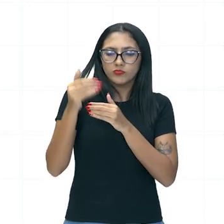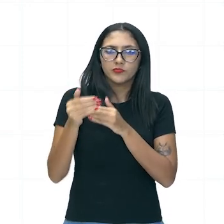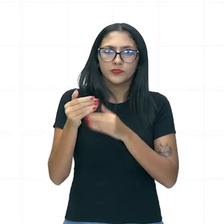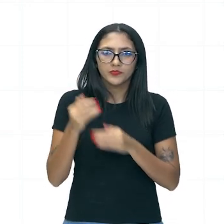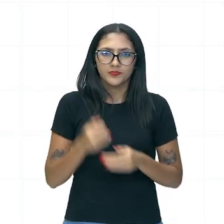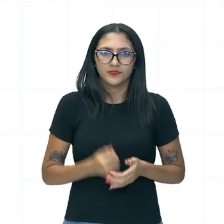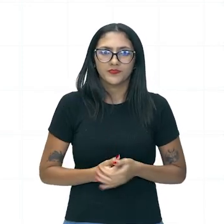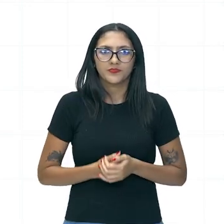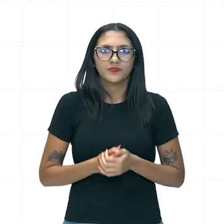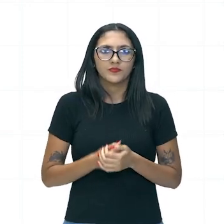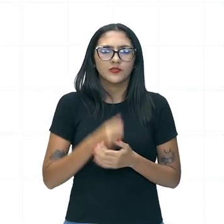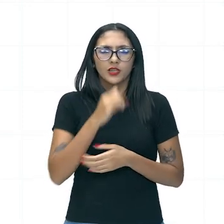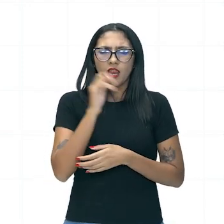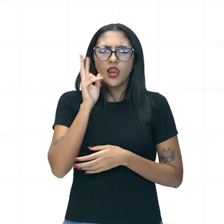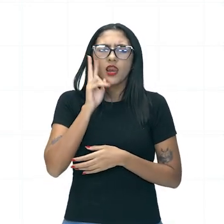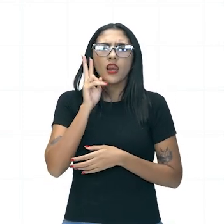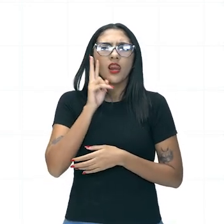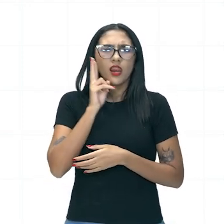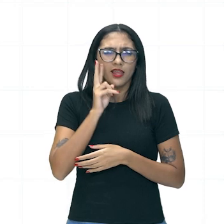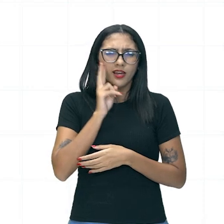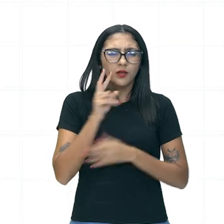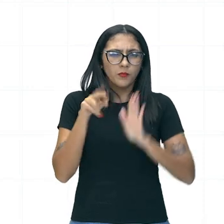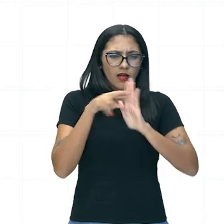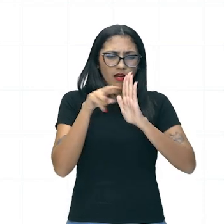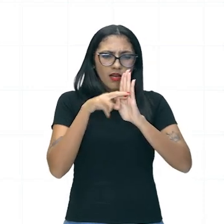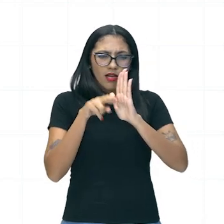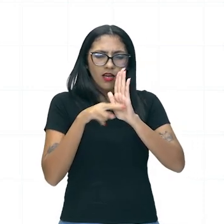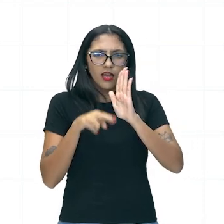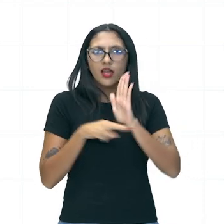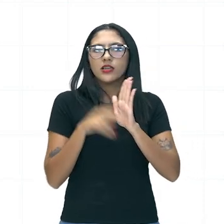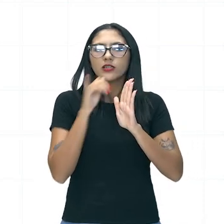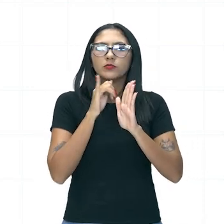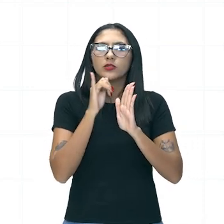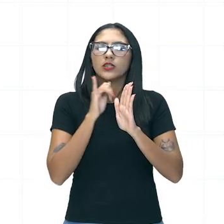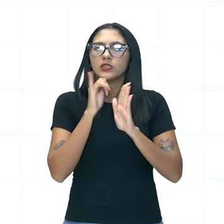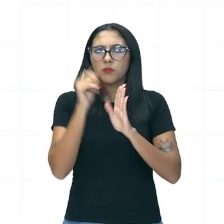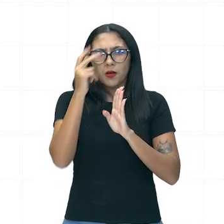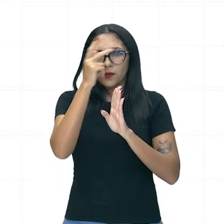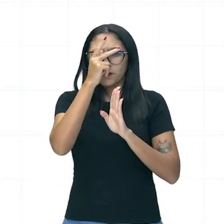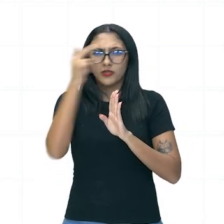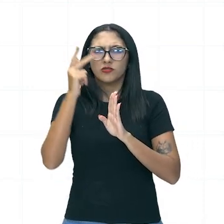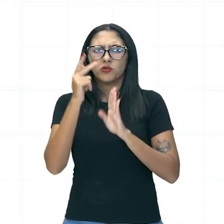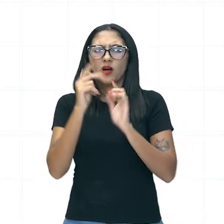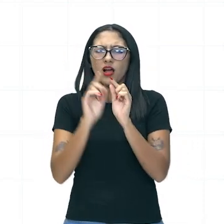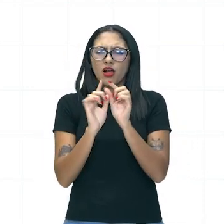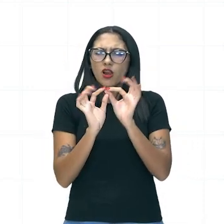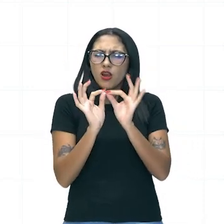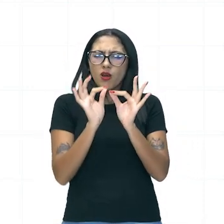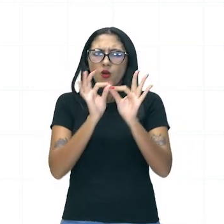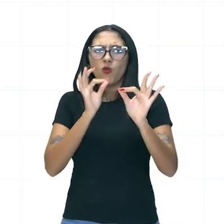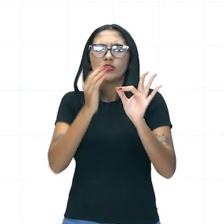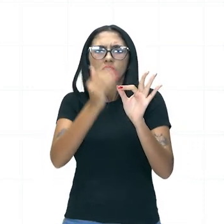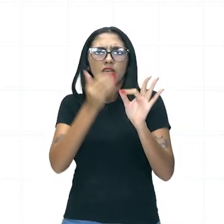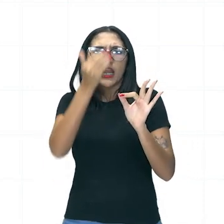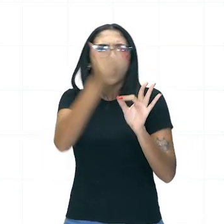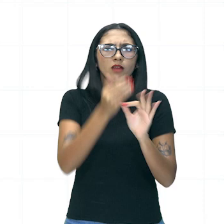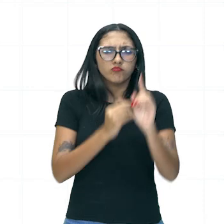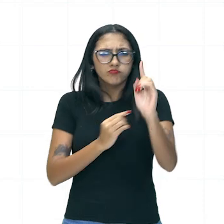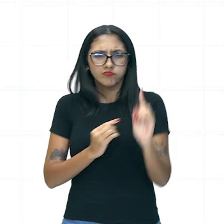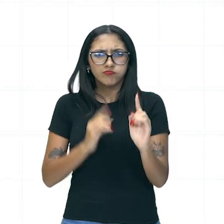ser dados, como eu falei anteriormente, né, para um companheiro que esteja à frente desse jogador. Só pode